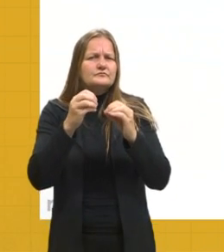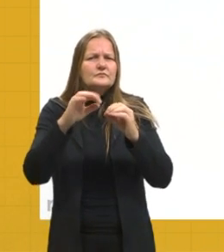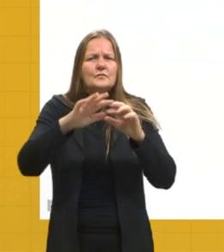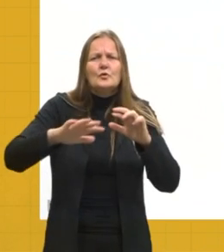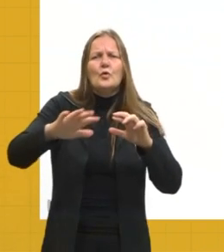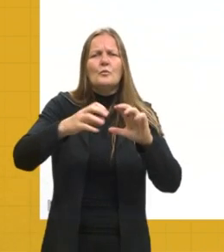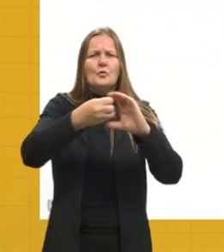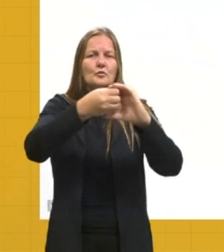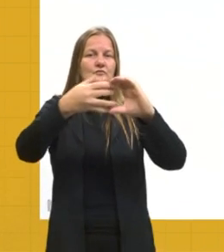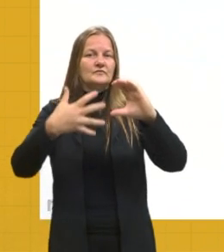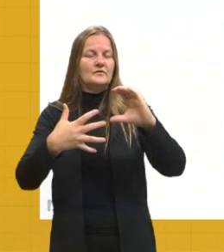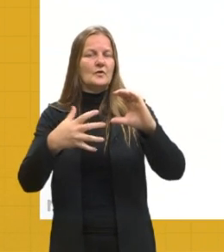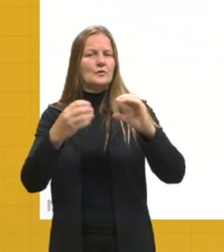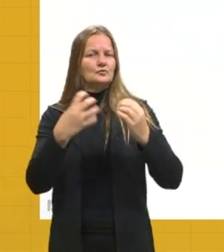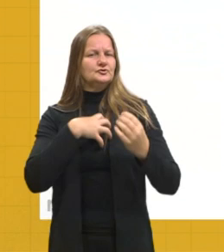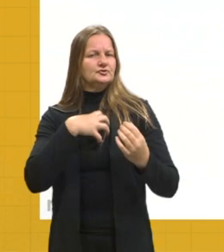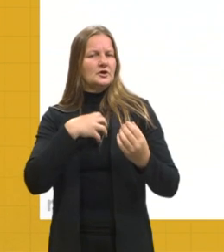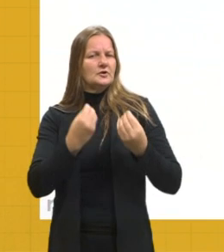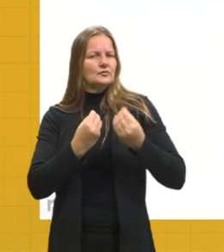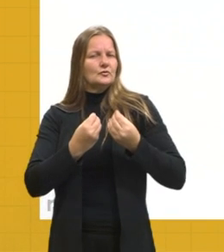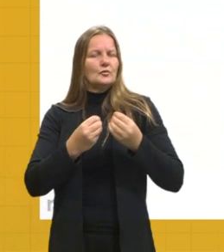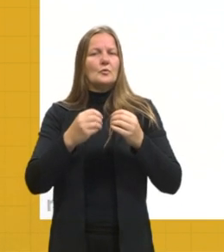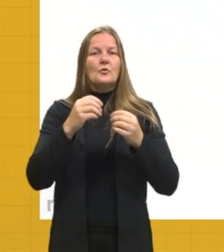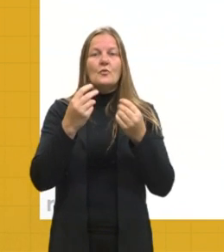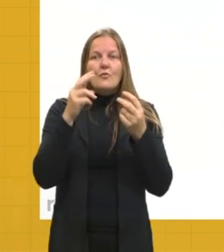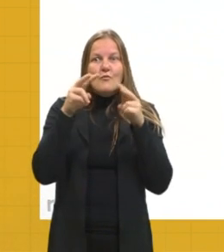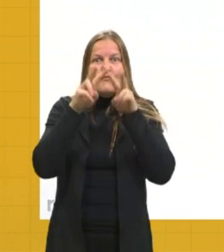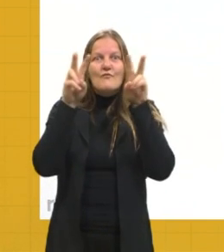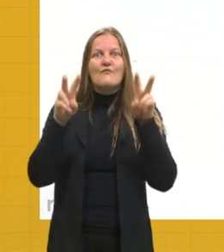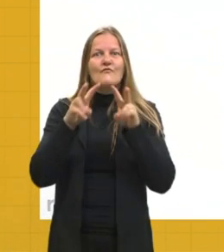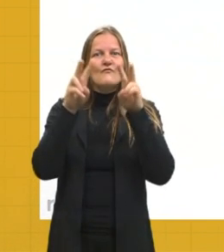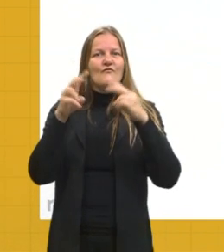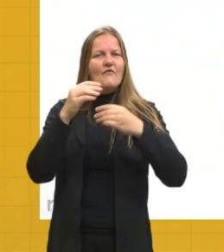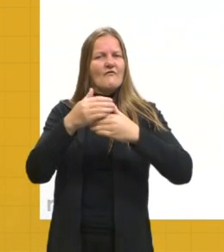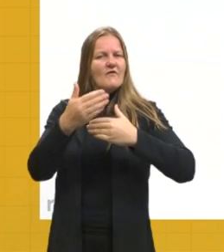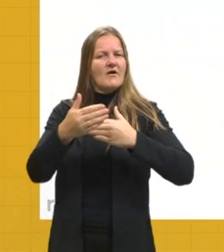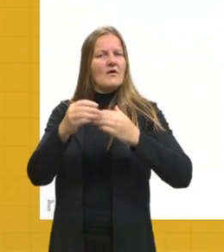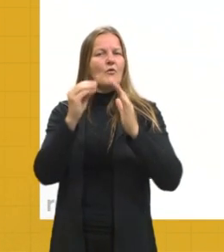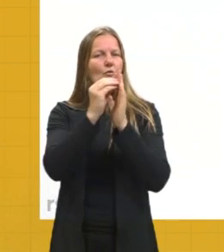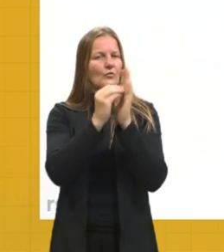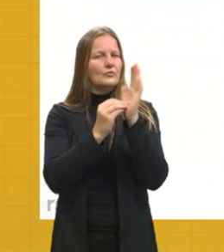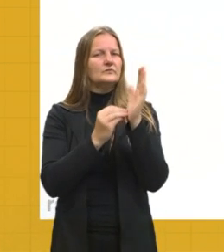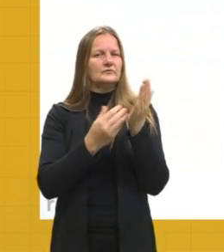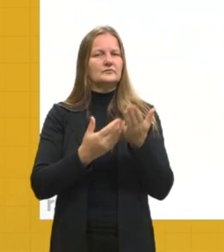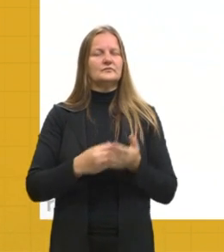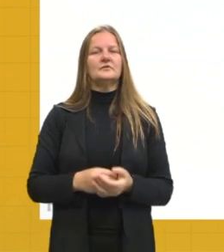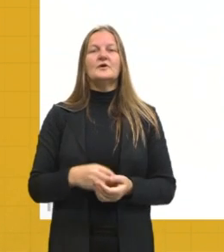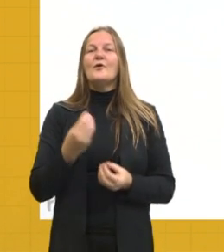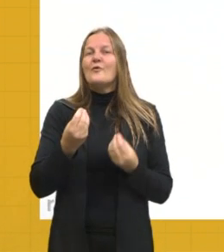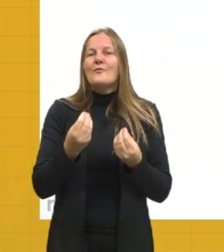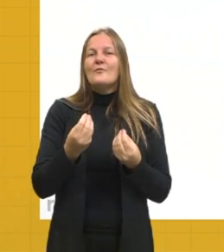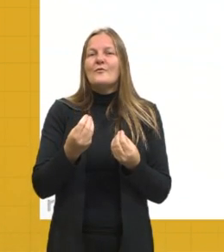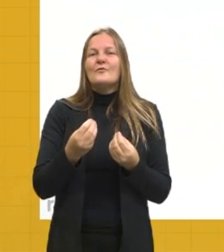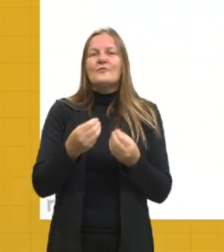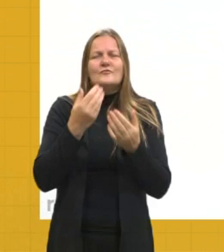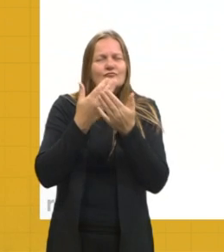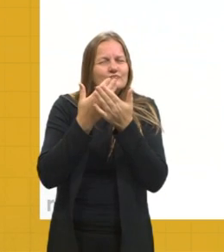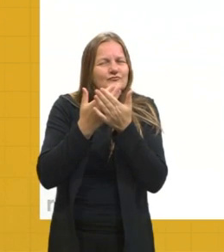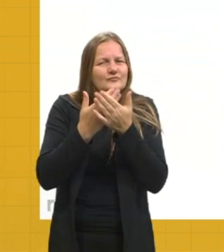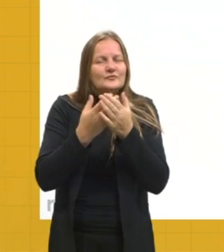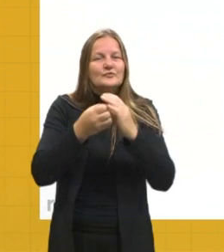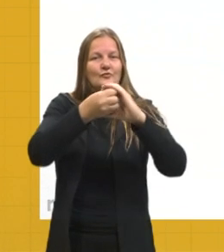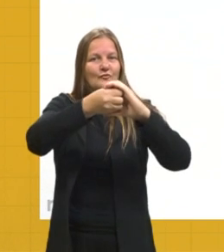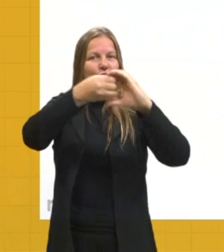da forma e da aparência externa da matéria. Ou seja, ela é um estudo da